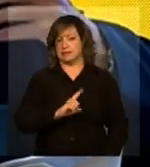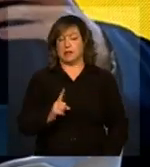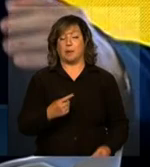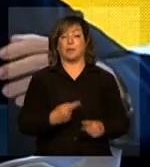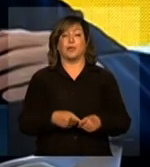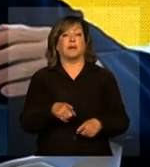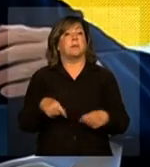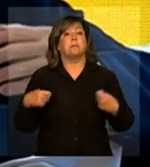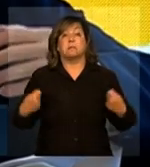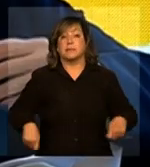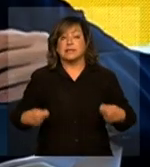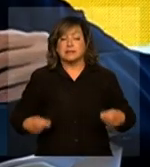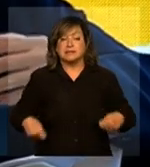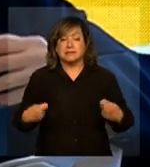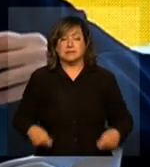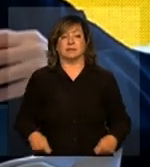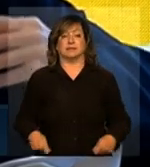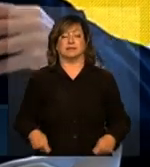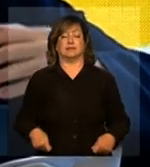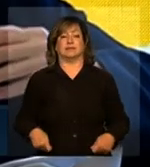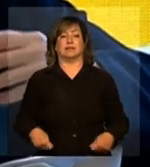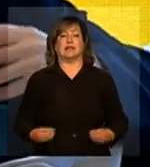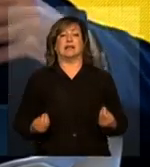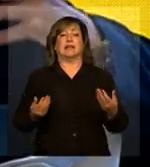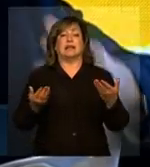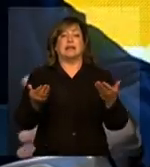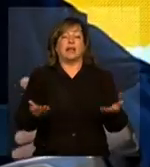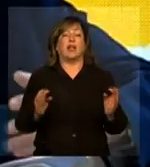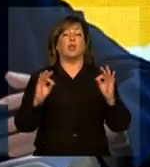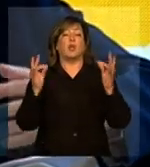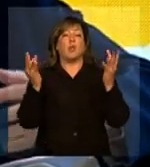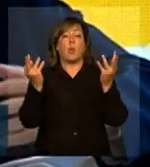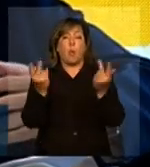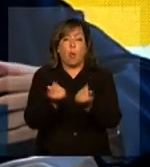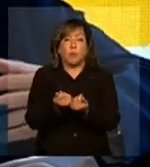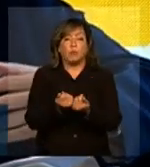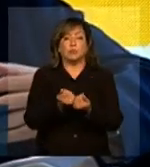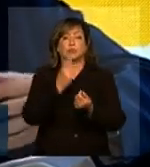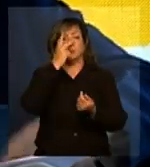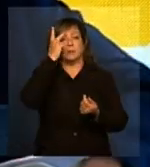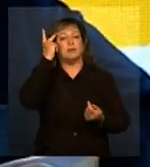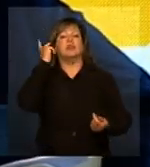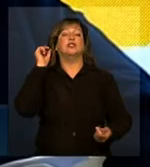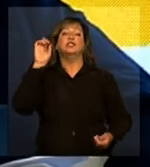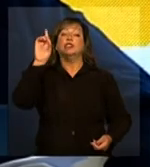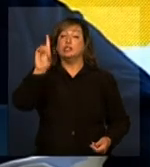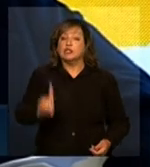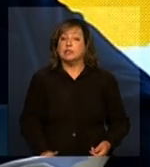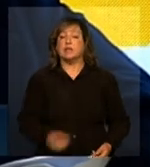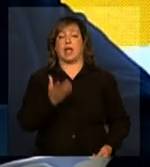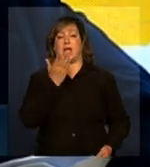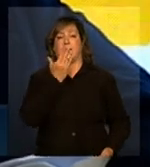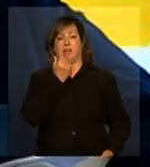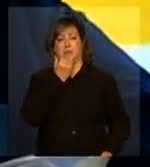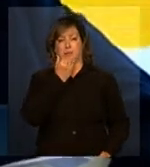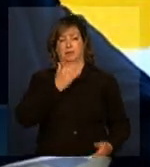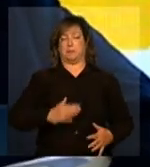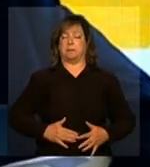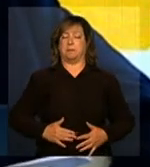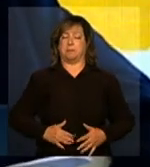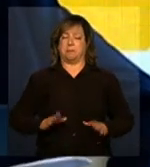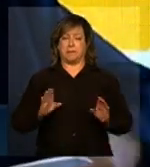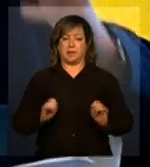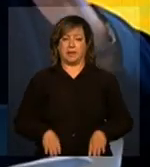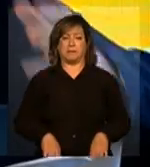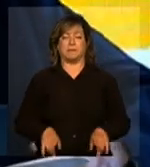a necessidade de conceder a todos o direito à alimentação. De outro